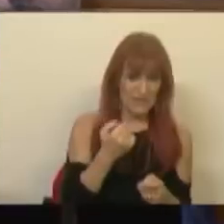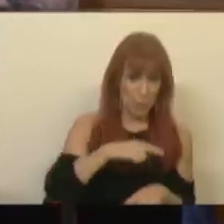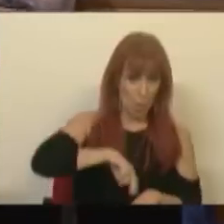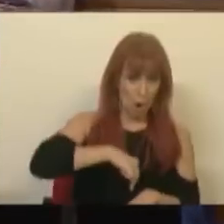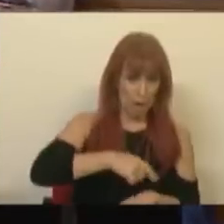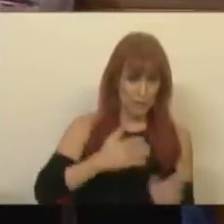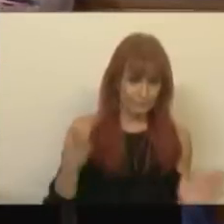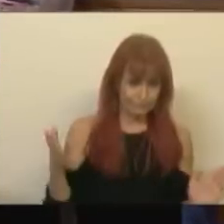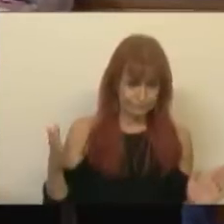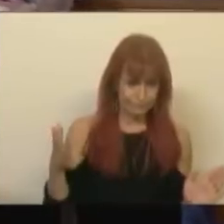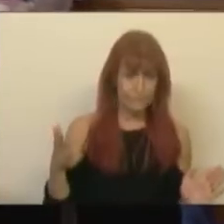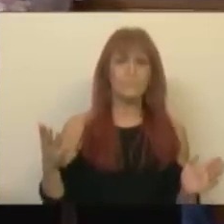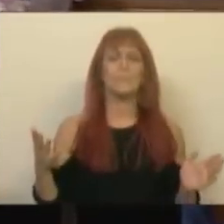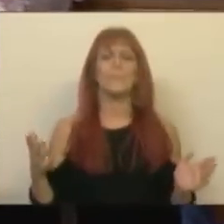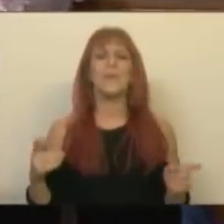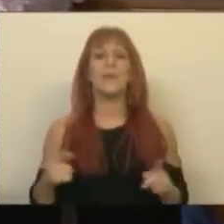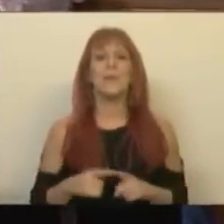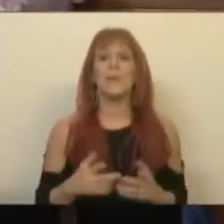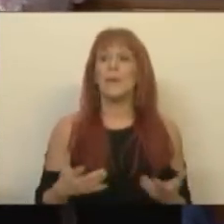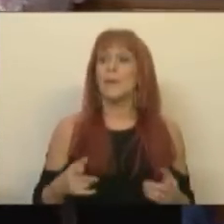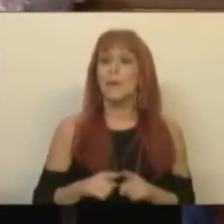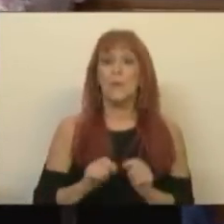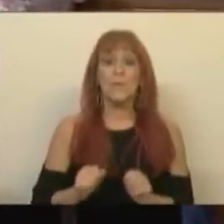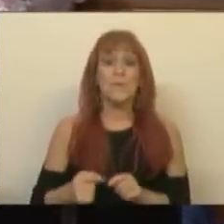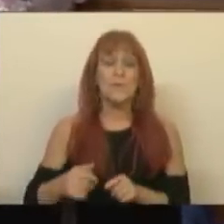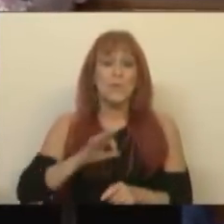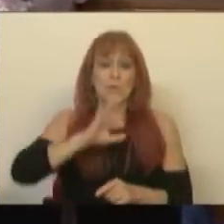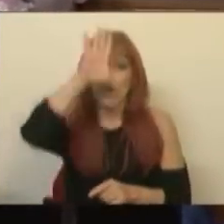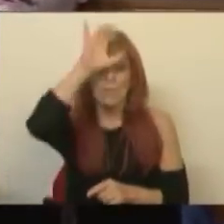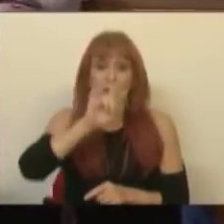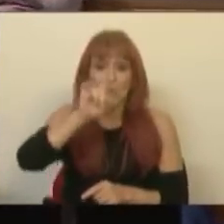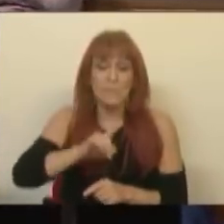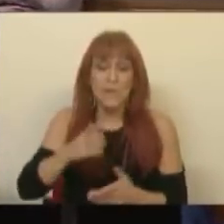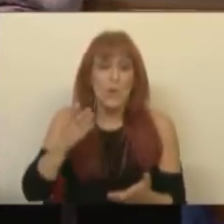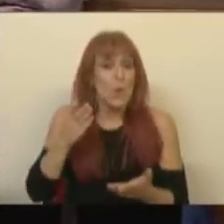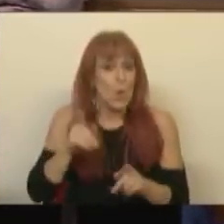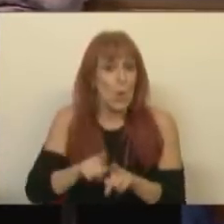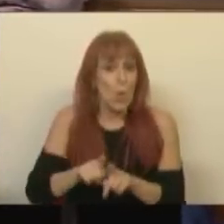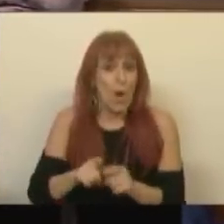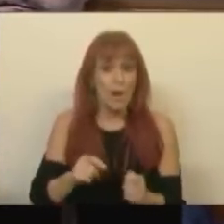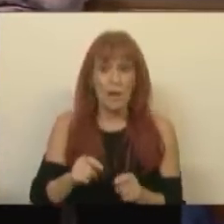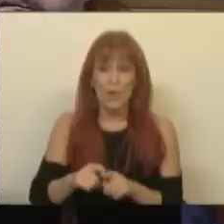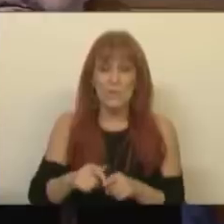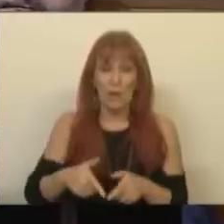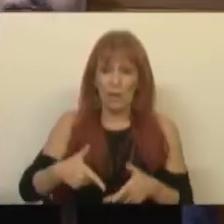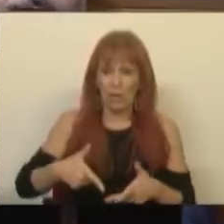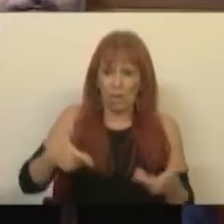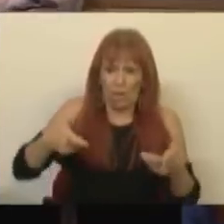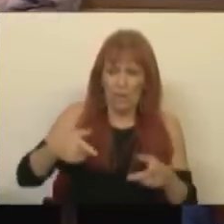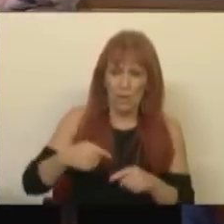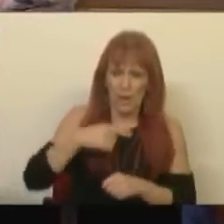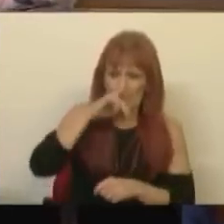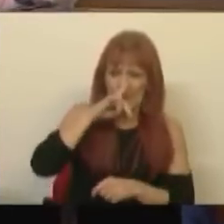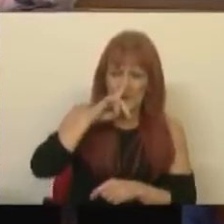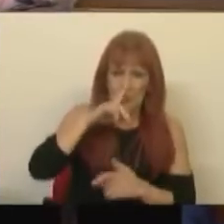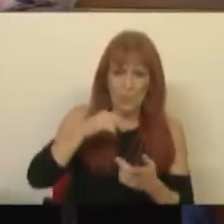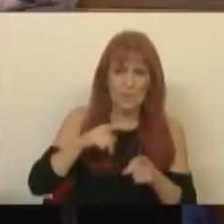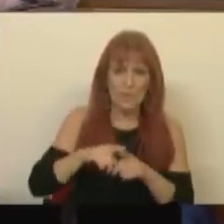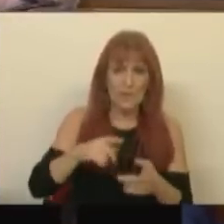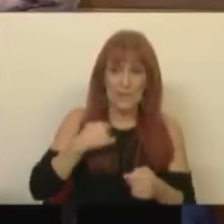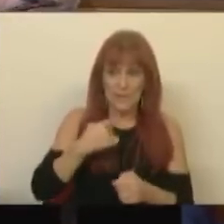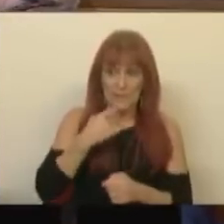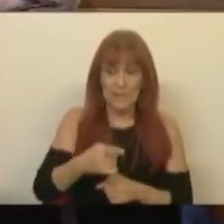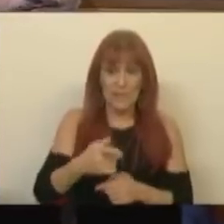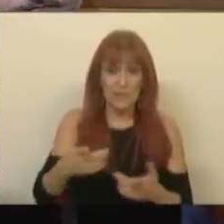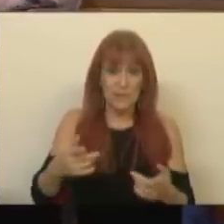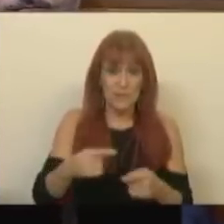25 horas Portanto o estresse dá para o senhor permite não só foi um tiro para seca porque era mentira aquilo que